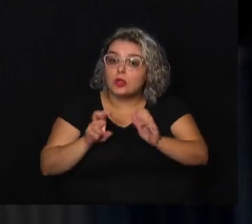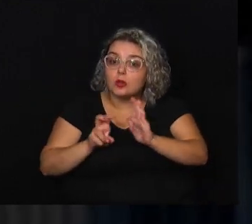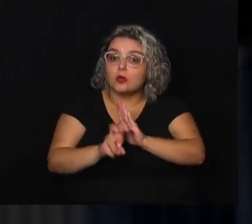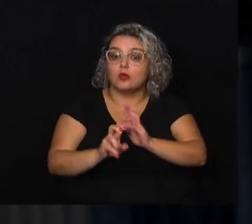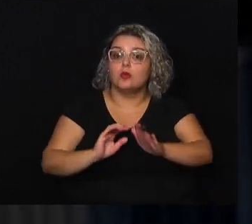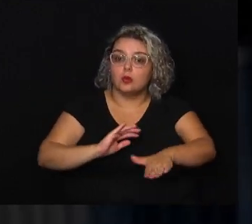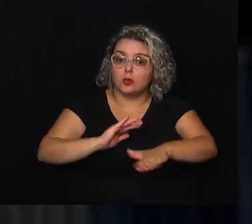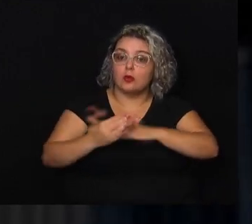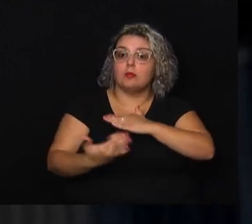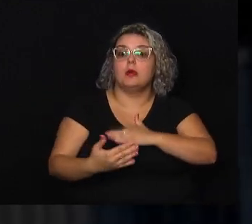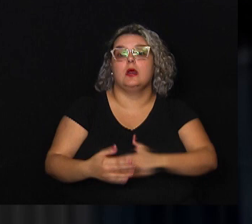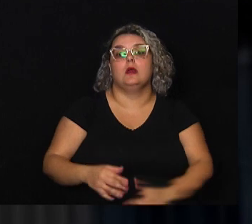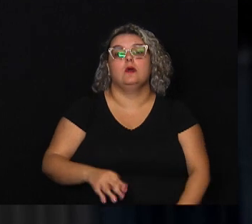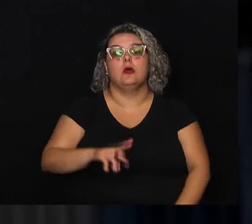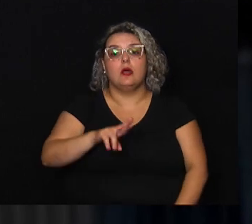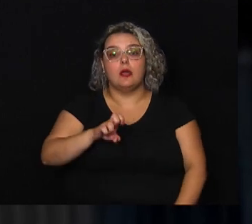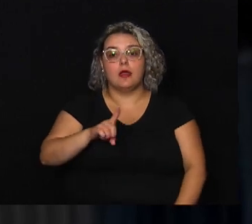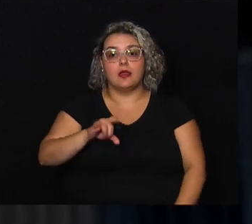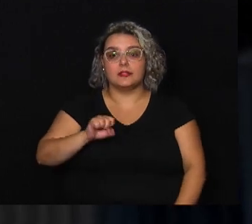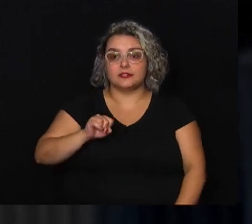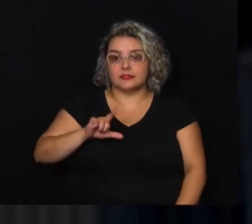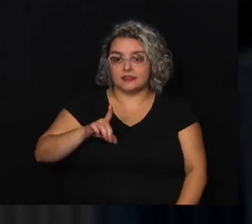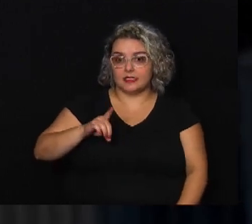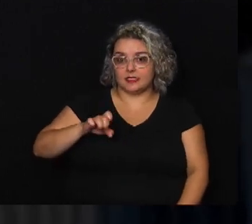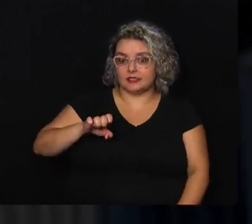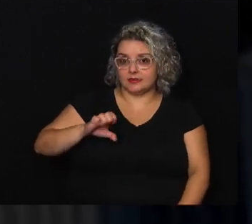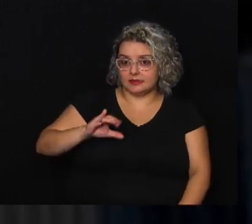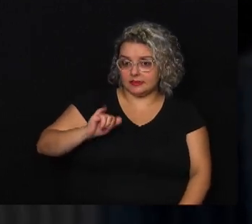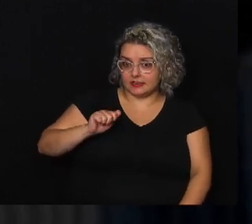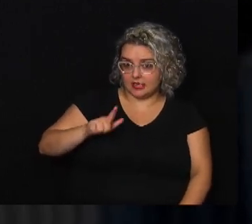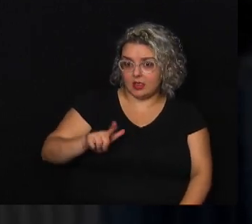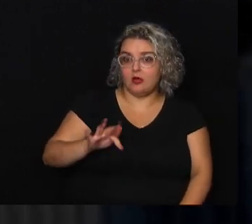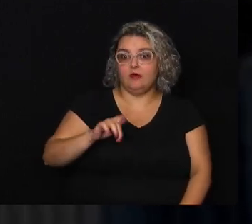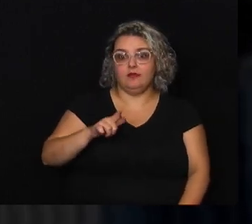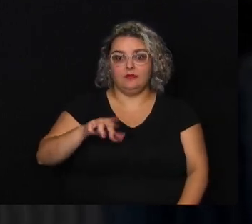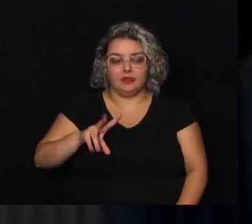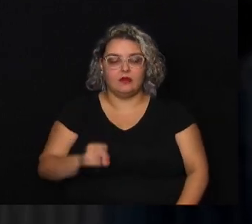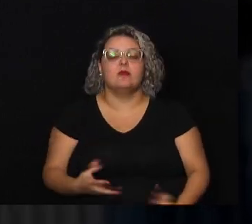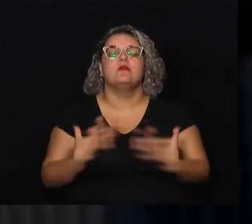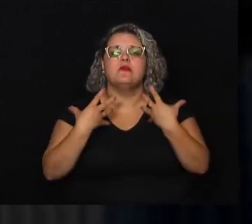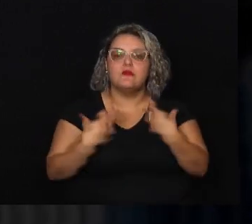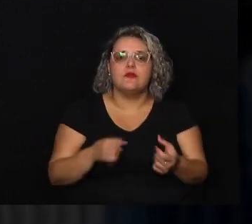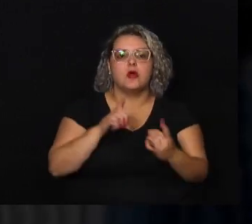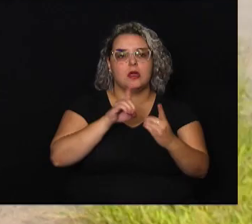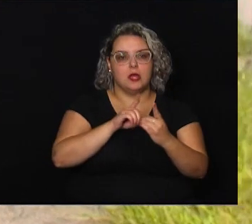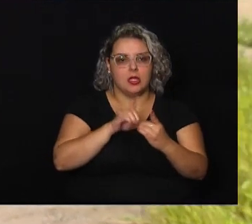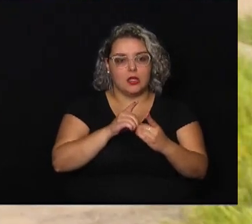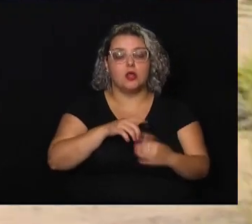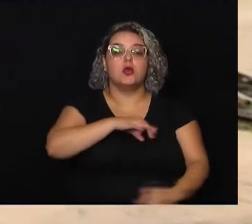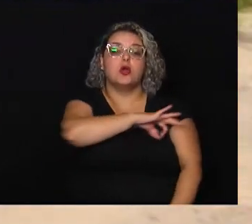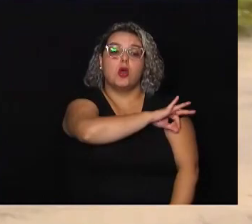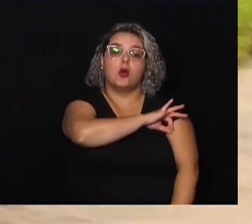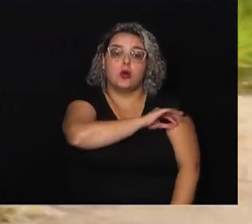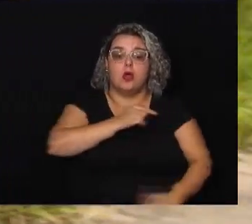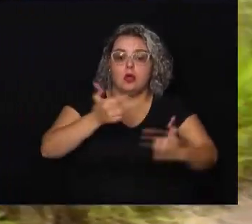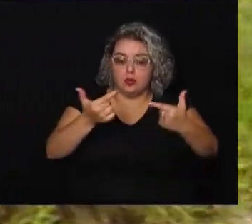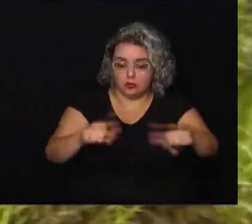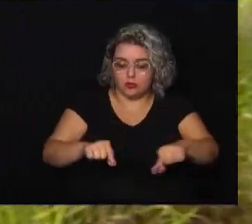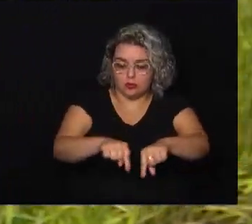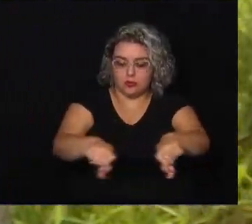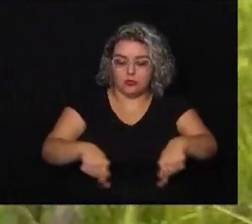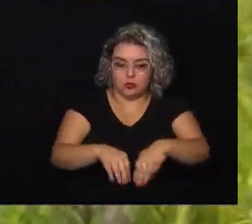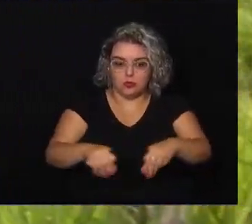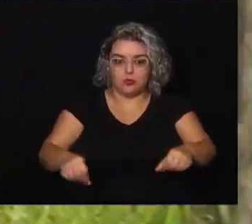bairro Residencial Flávia, no distrito do Ouro Verde, foi atendida. E a prefeitura destinou um local no bairro